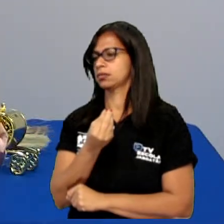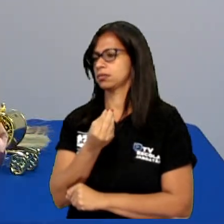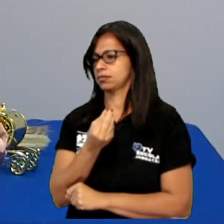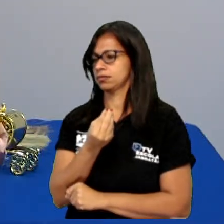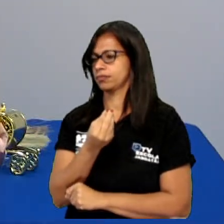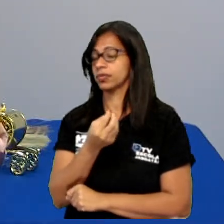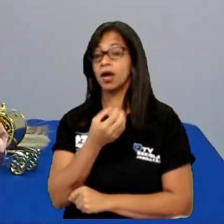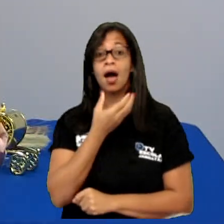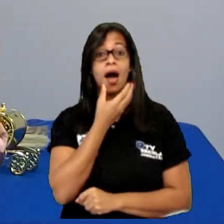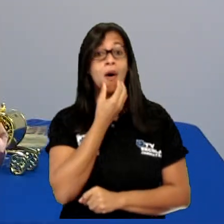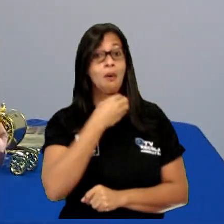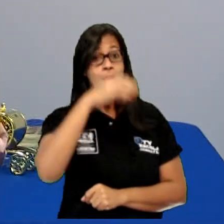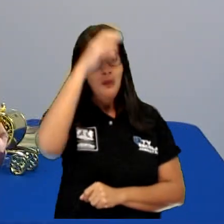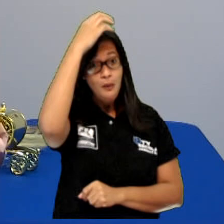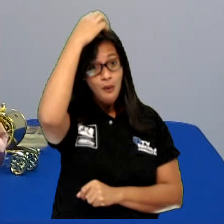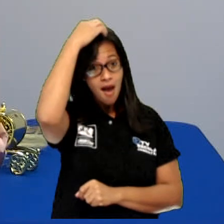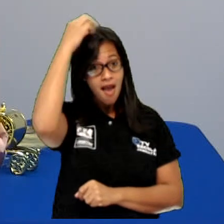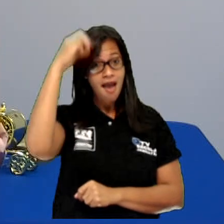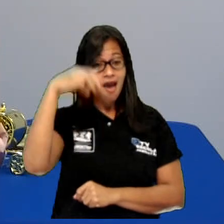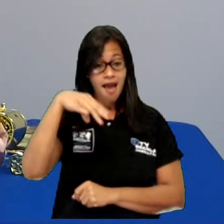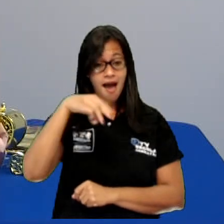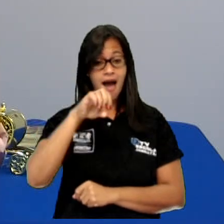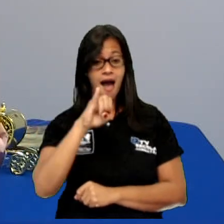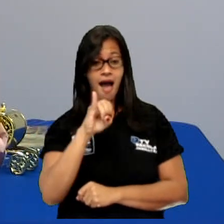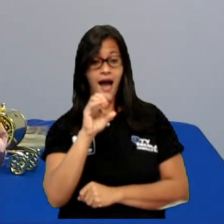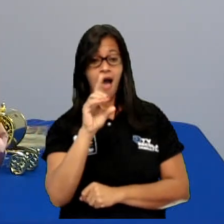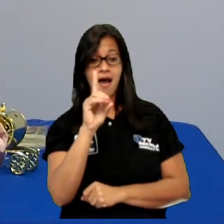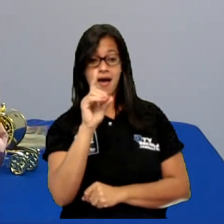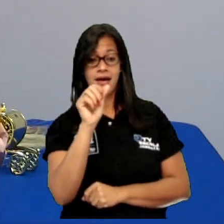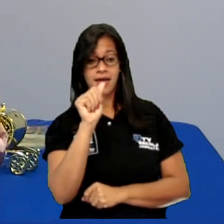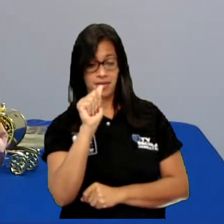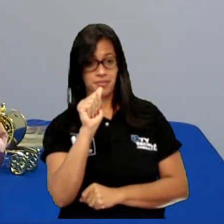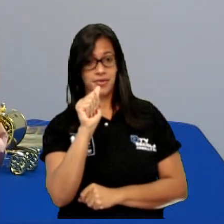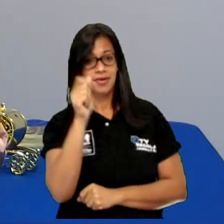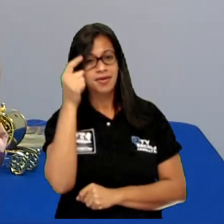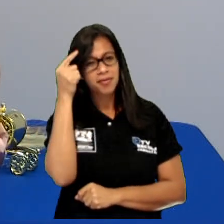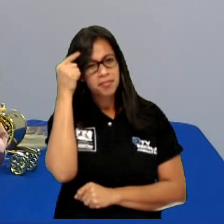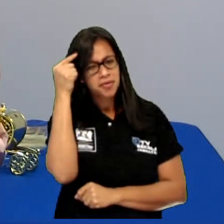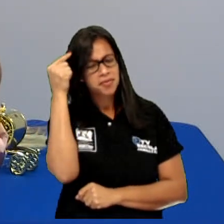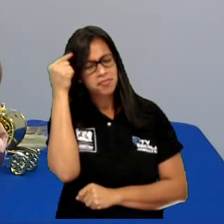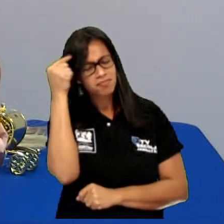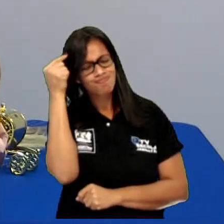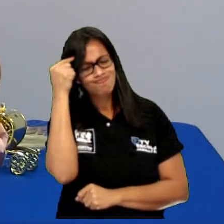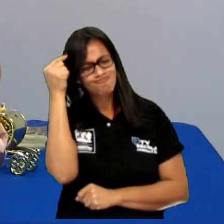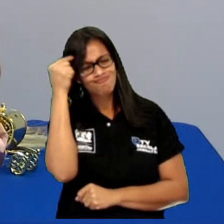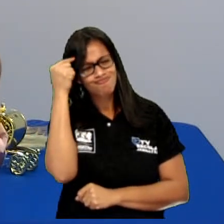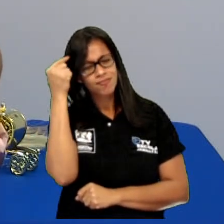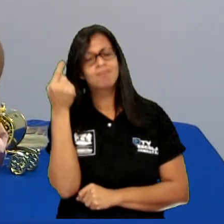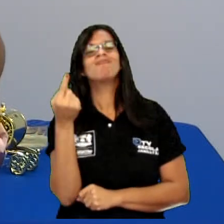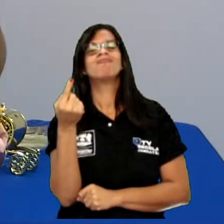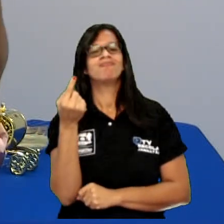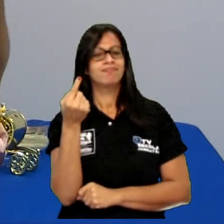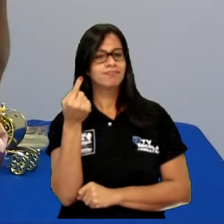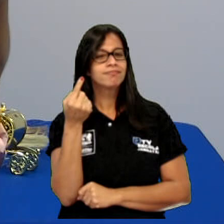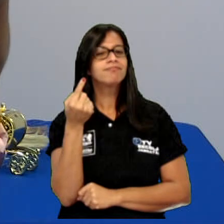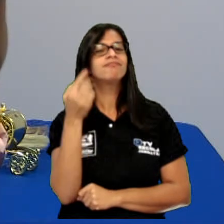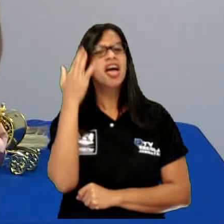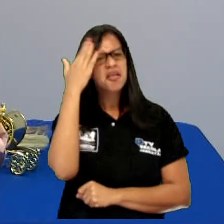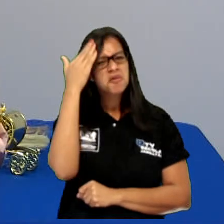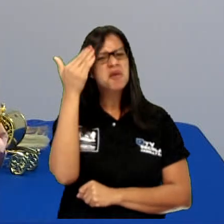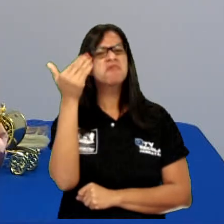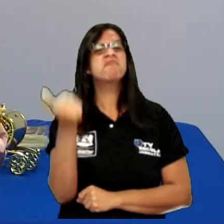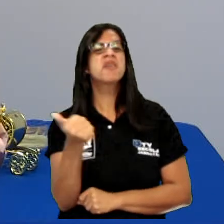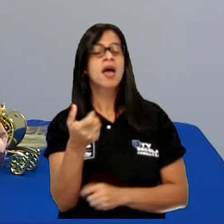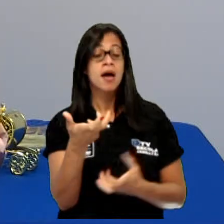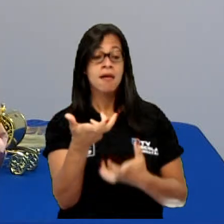Midas pensou, pensou, pensou e descobriu. Ele queria como presente